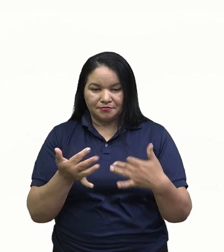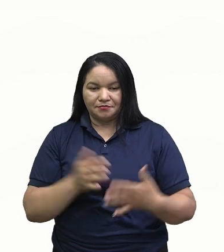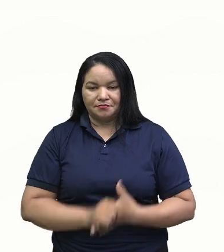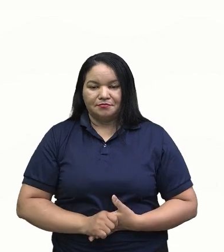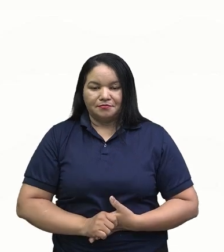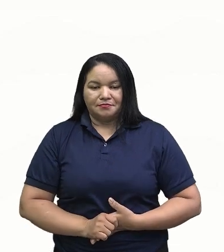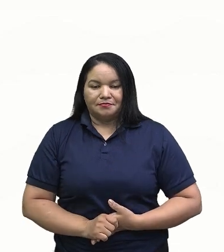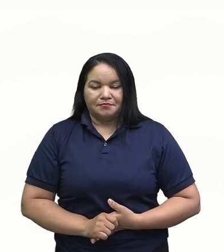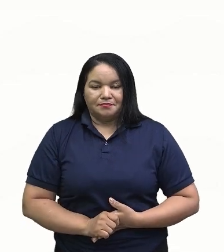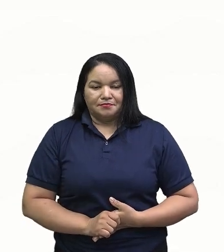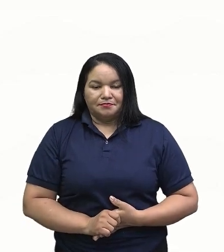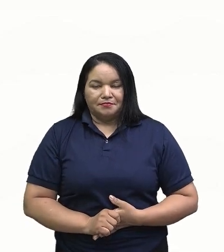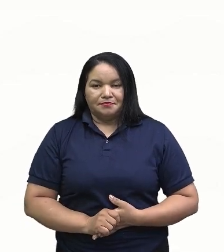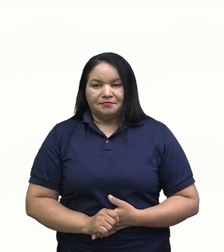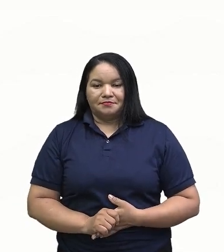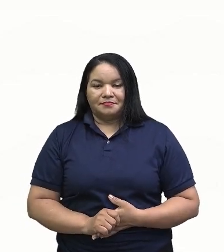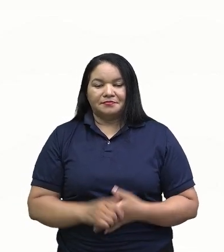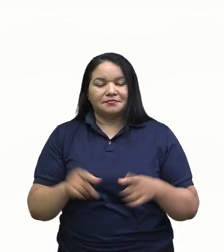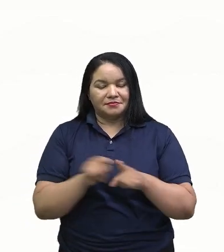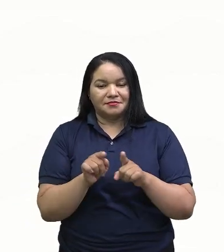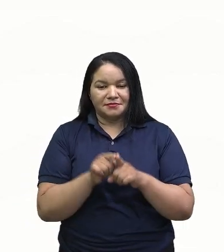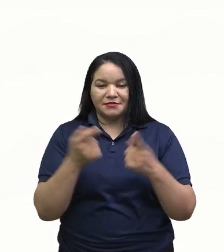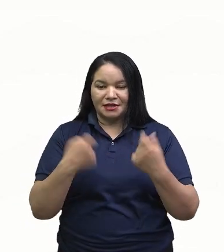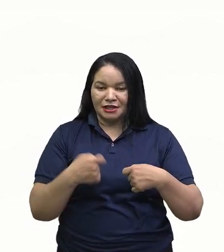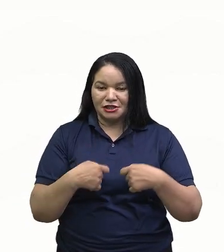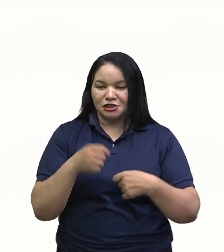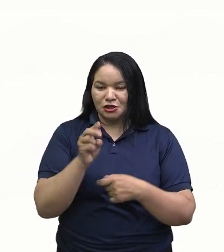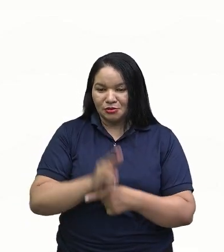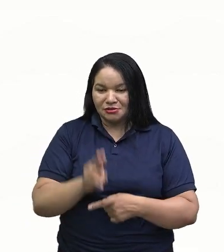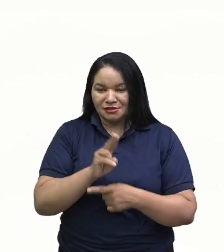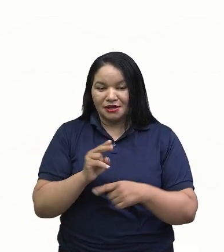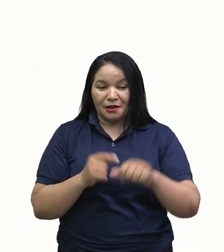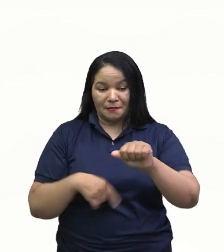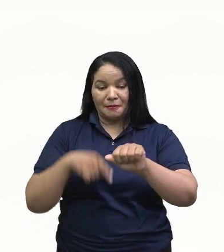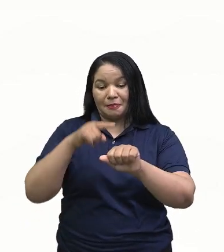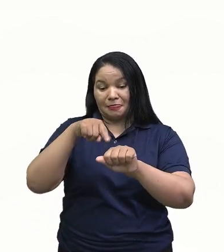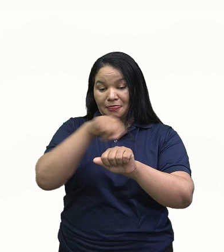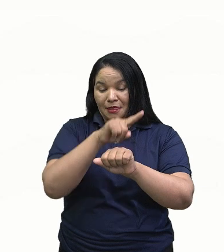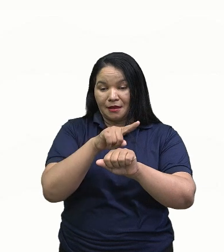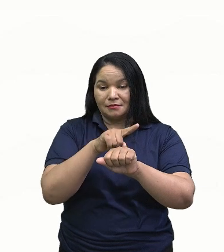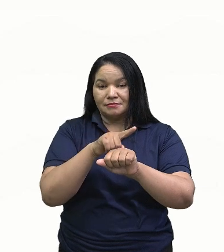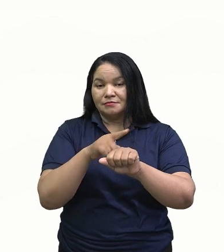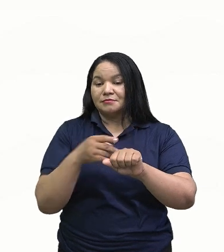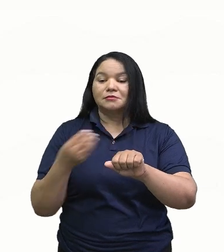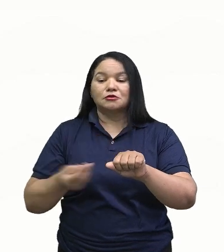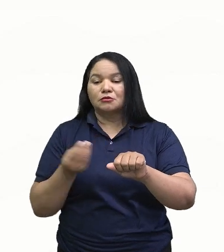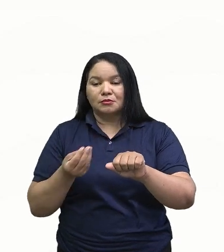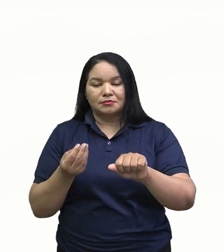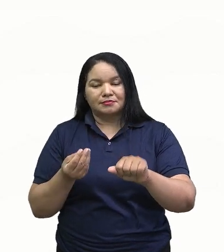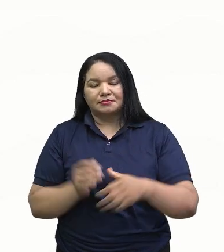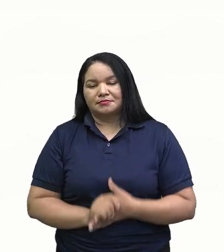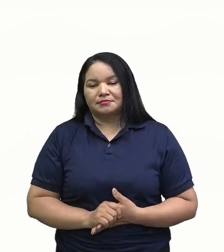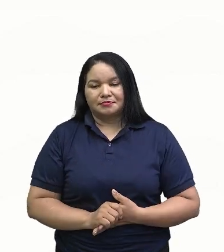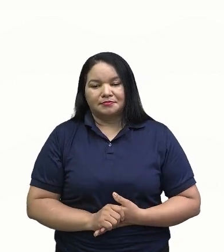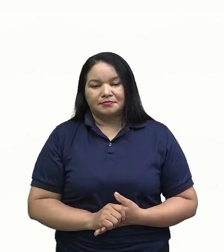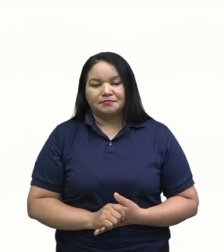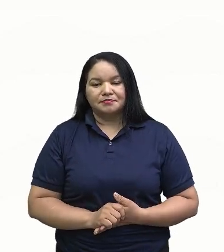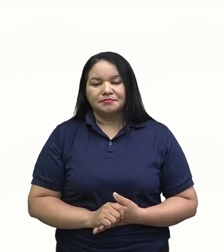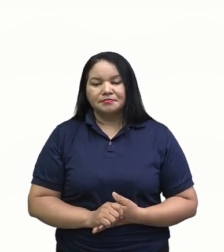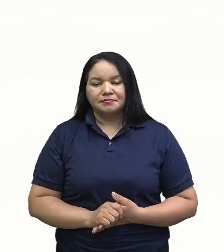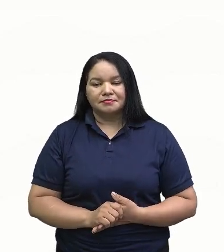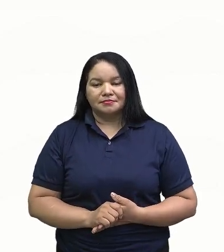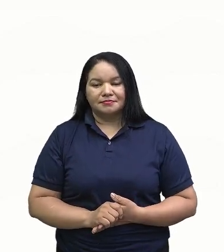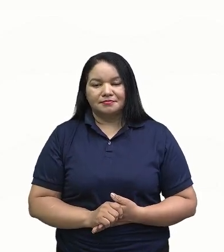né? Em que momento nós vamos precisar utilizar esse A com acento grave, tá? O nome